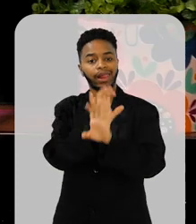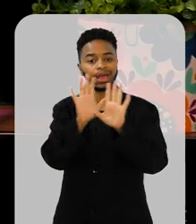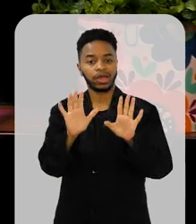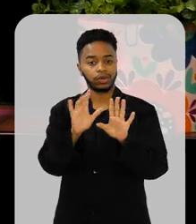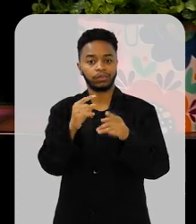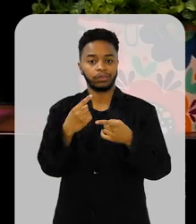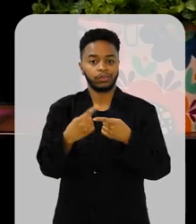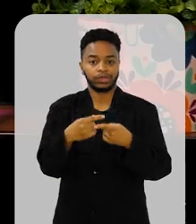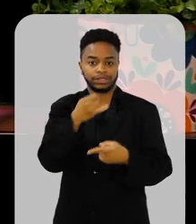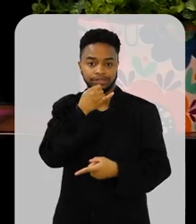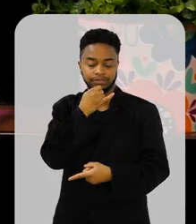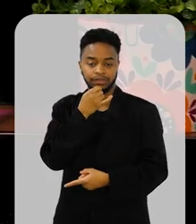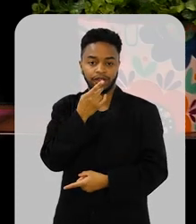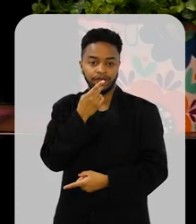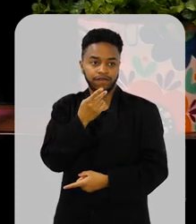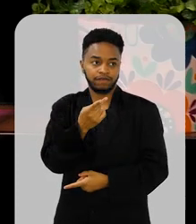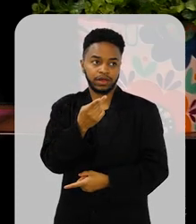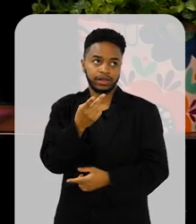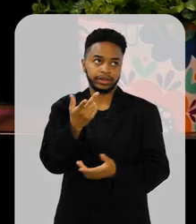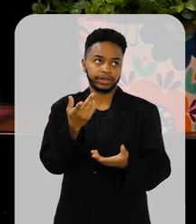quando nós falamos,